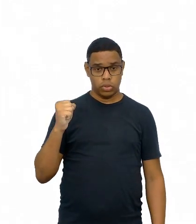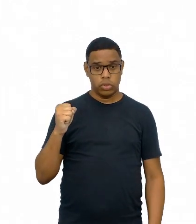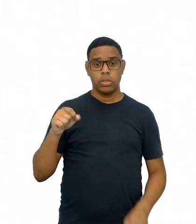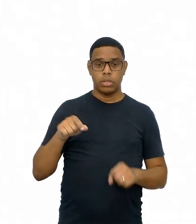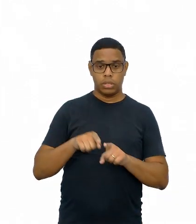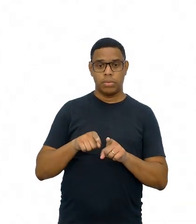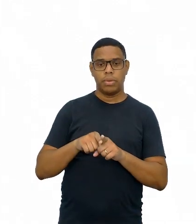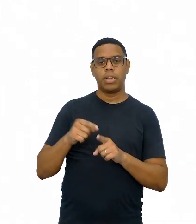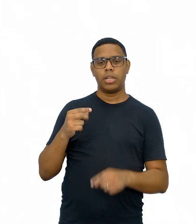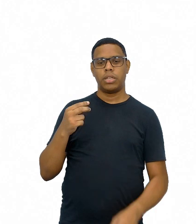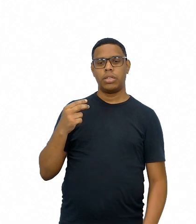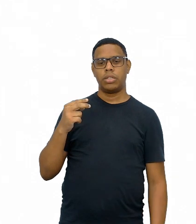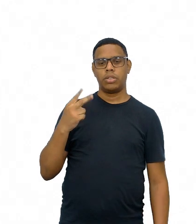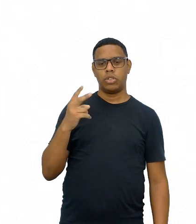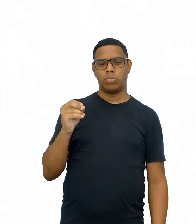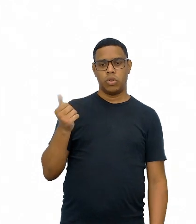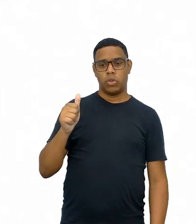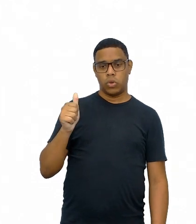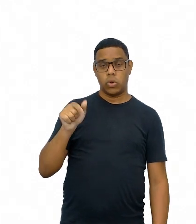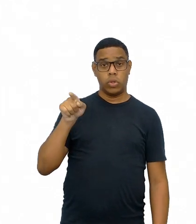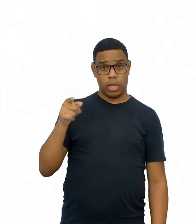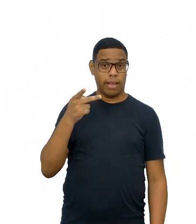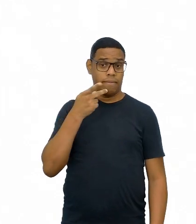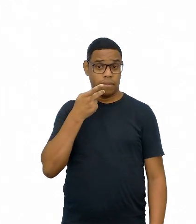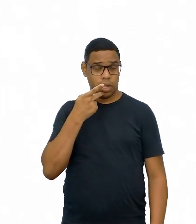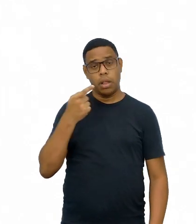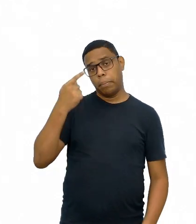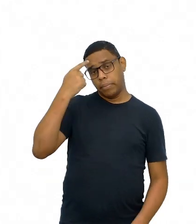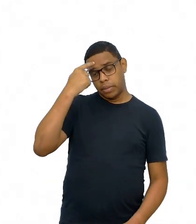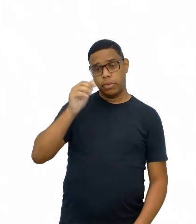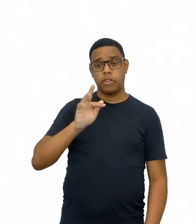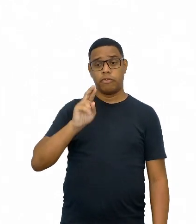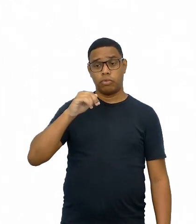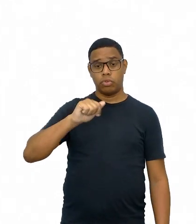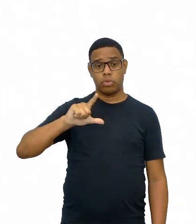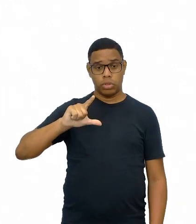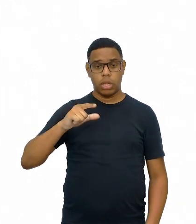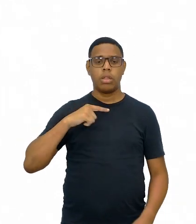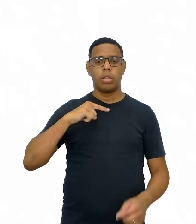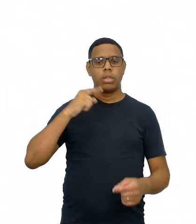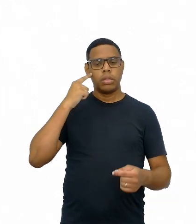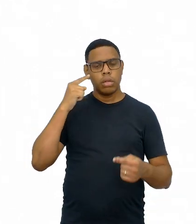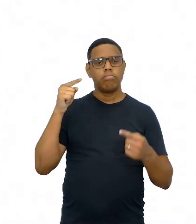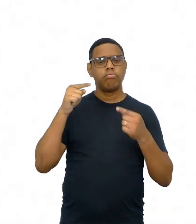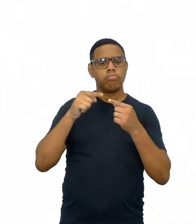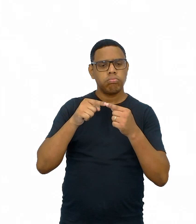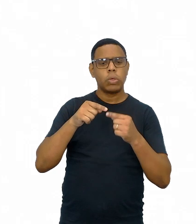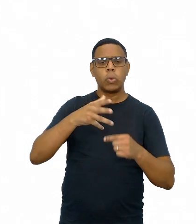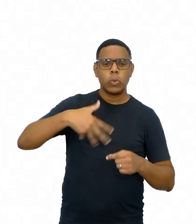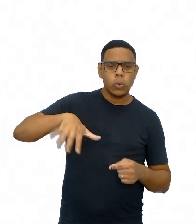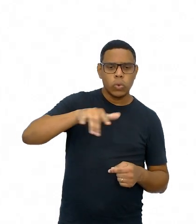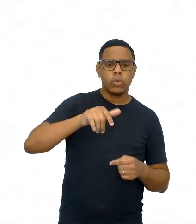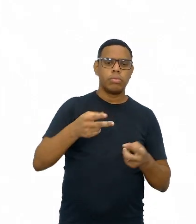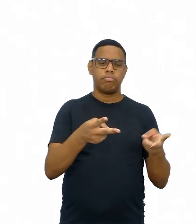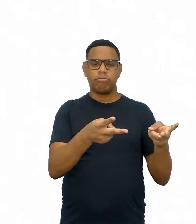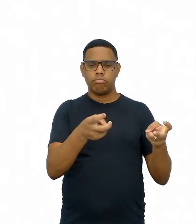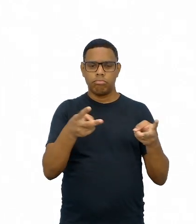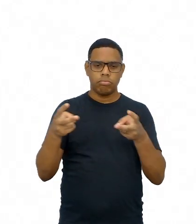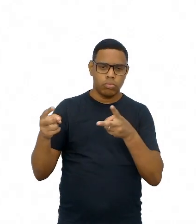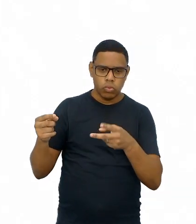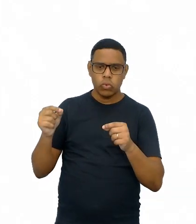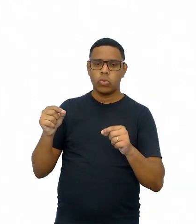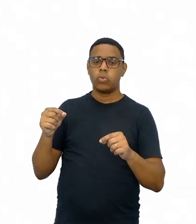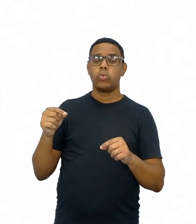de 2011, ele nos diz que o pensamento funcional, ele envolve a generalização de